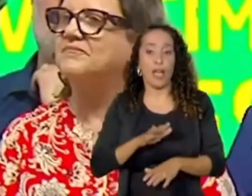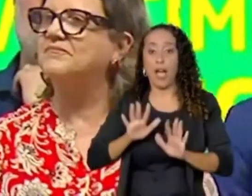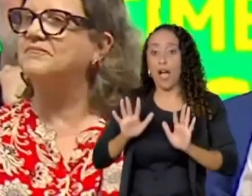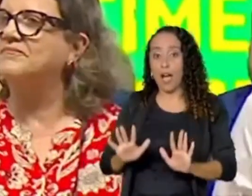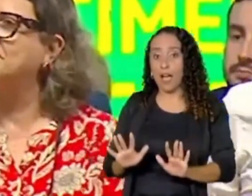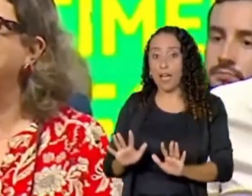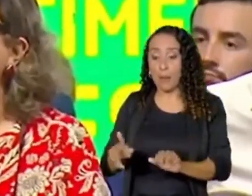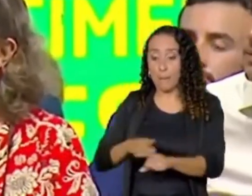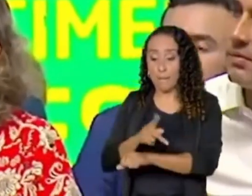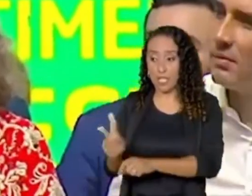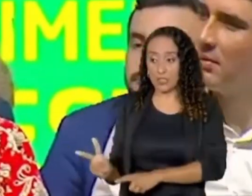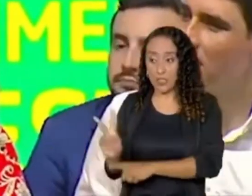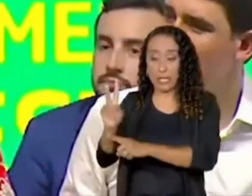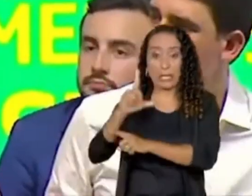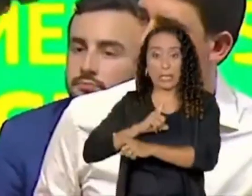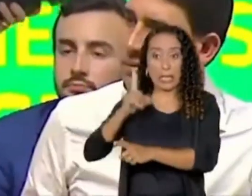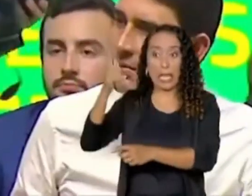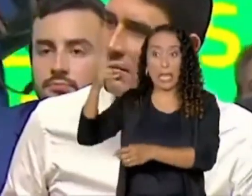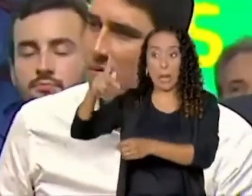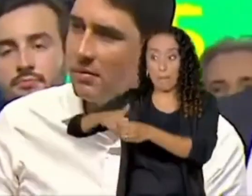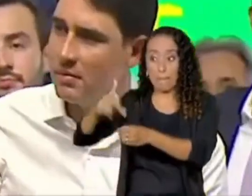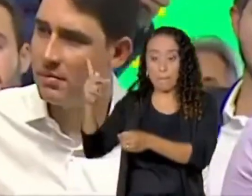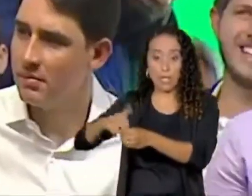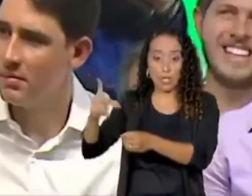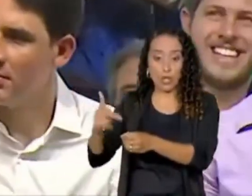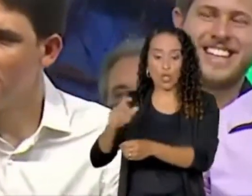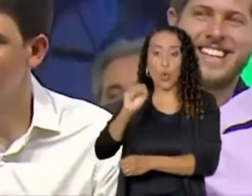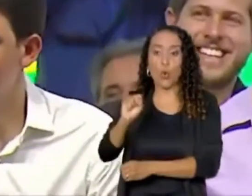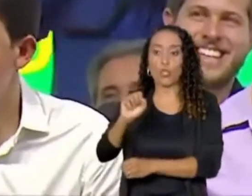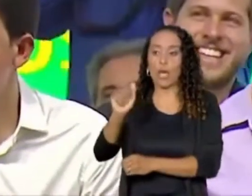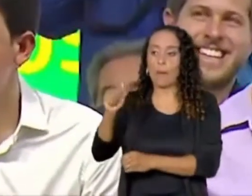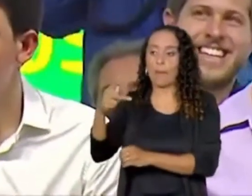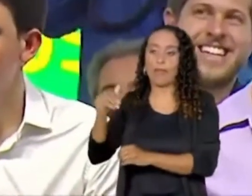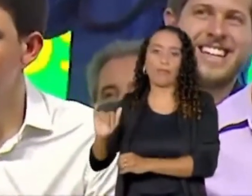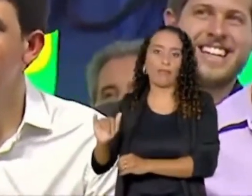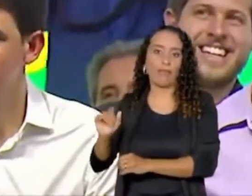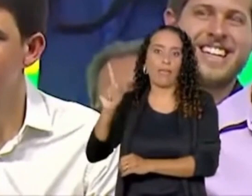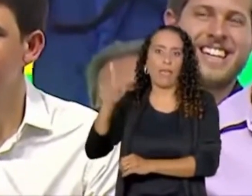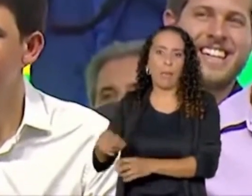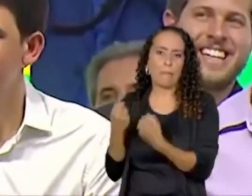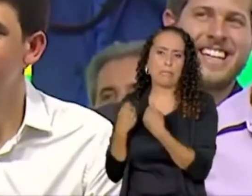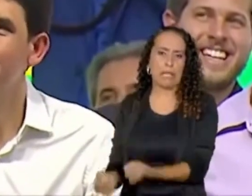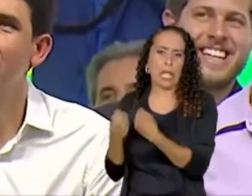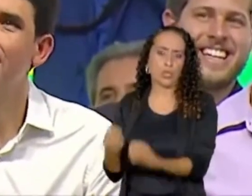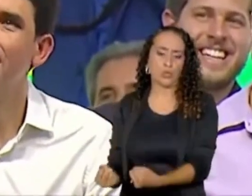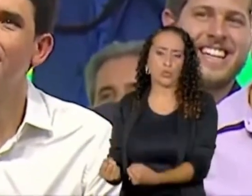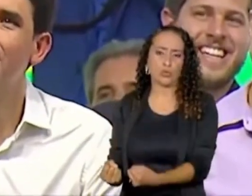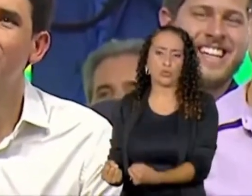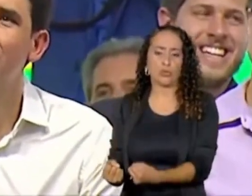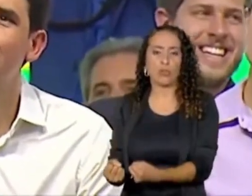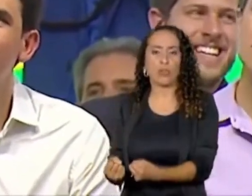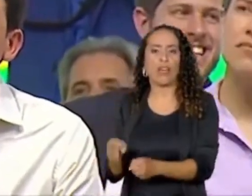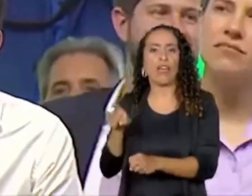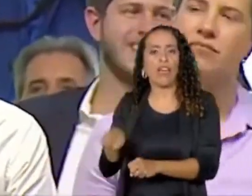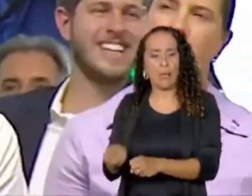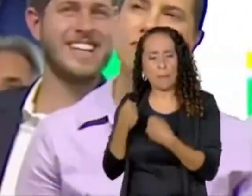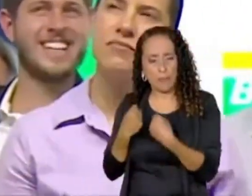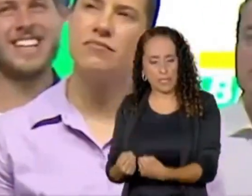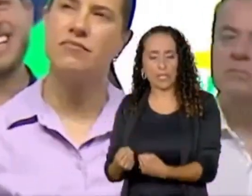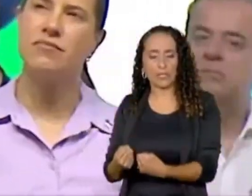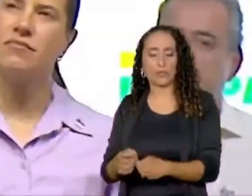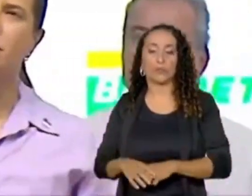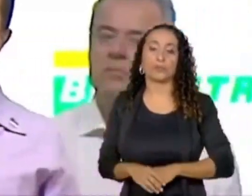um petróleo, para quem conhece, 8 API. É um petróleo muito pesado. É um petróleo muito